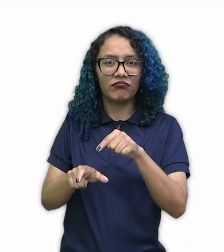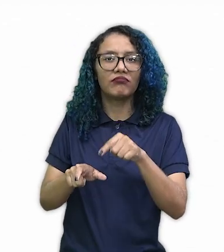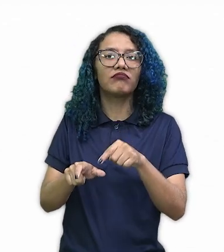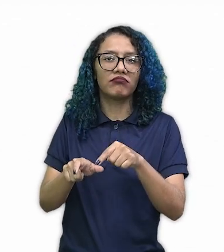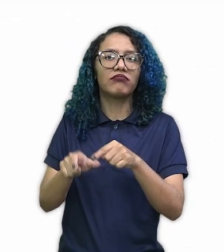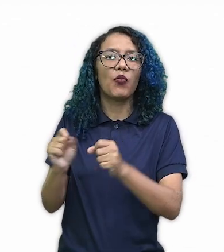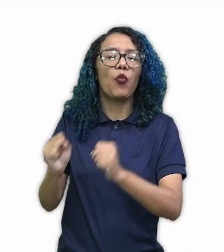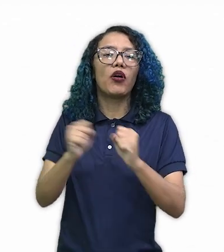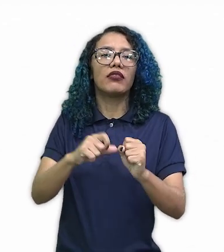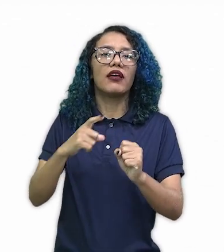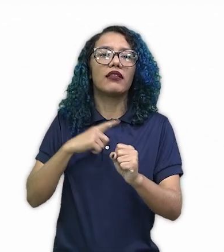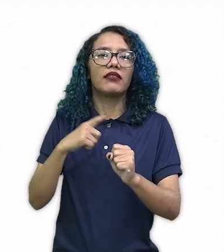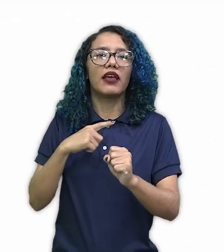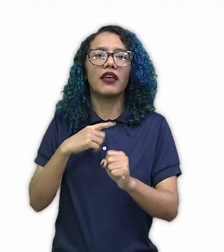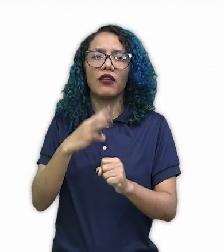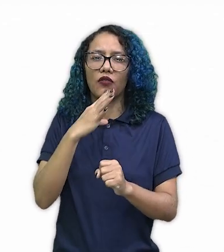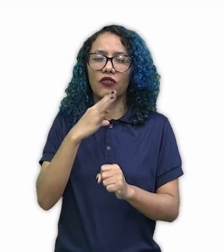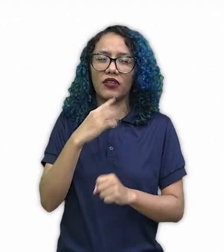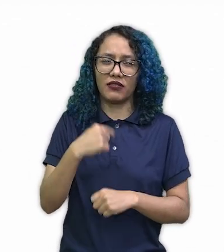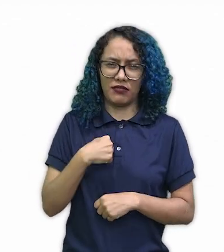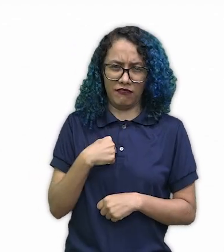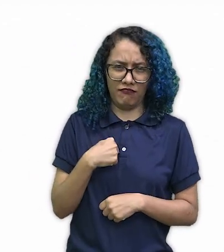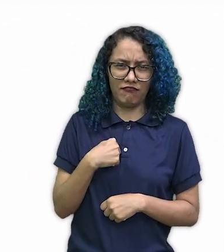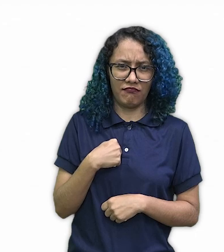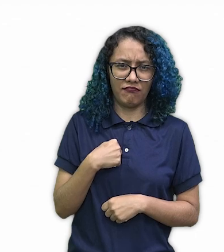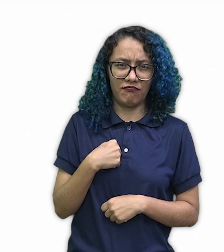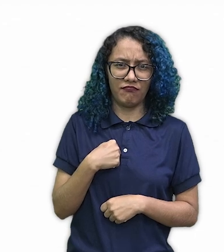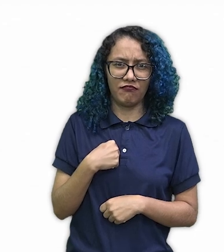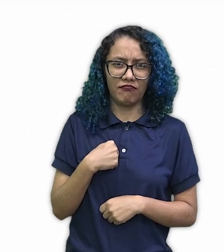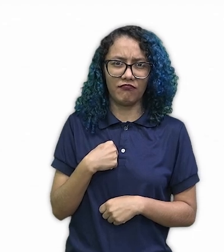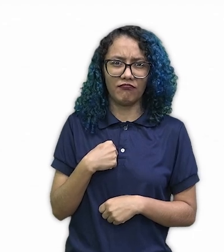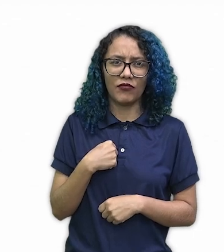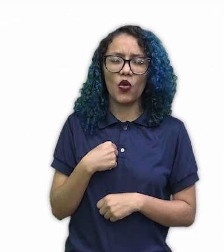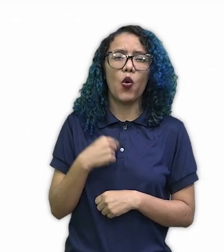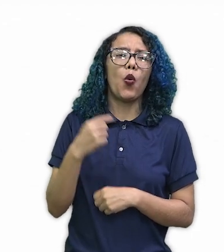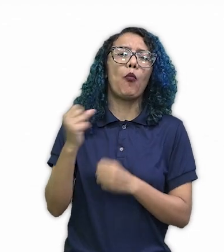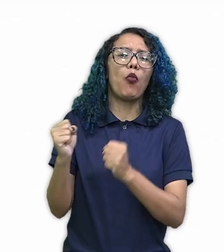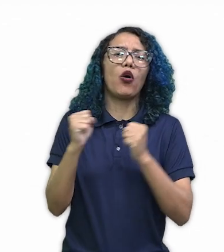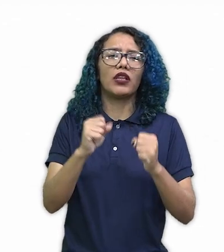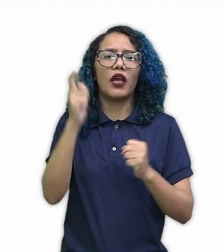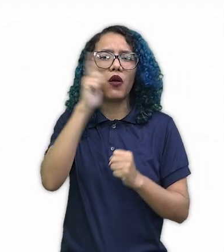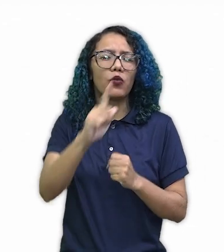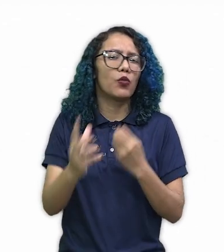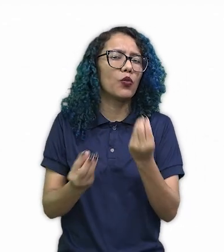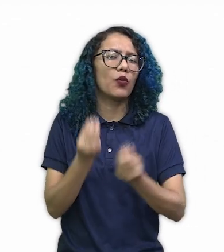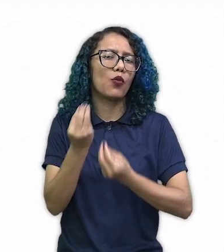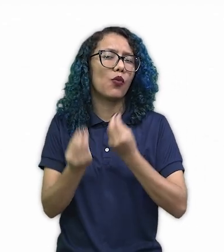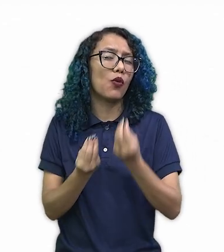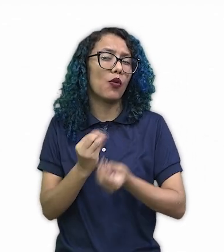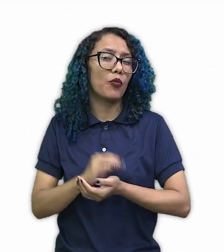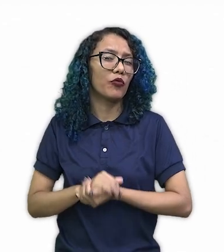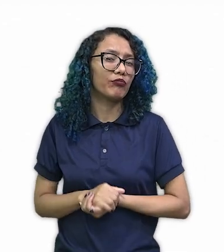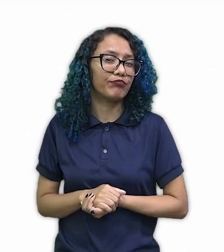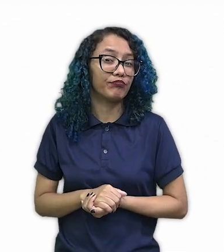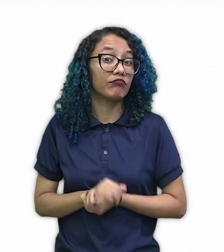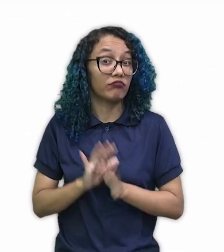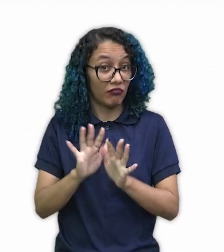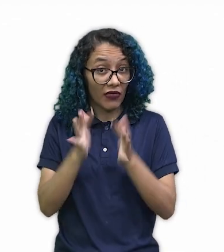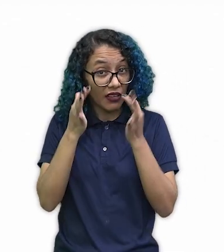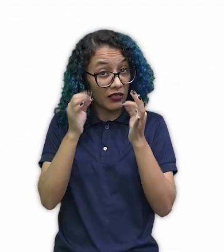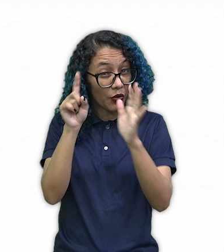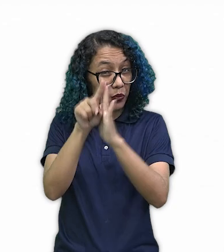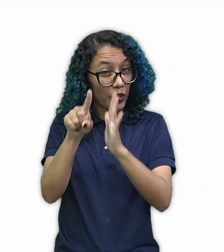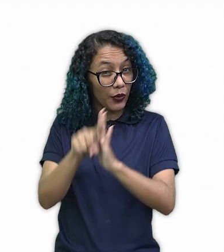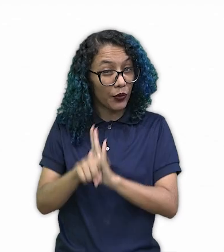né? Será que sabe quem eu sou realmente? Como foi que obteve esse poder? Foi só através, olha